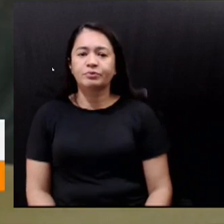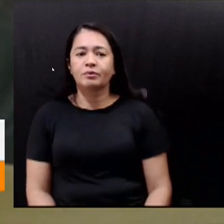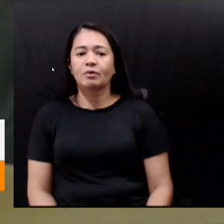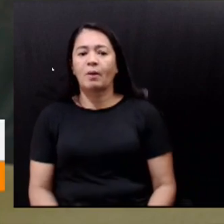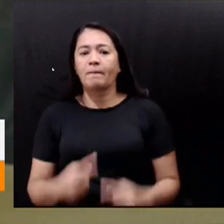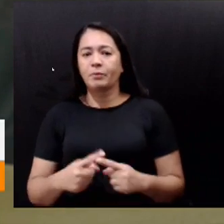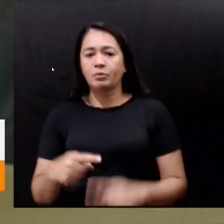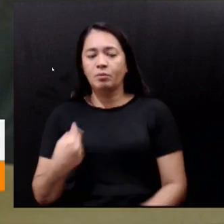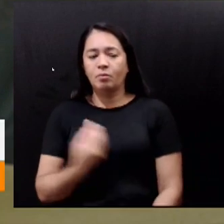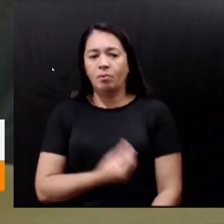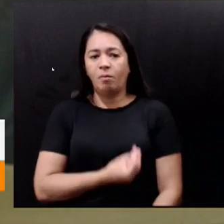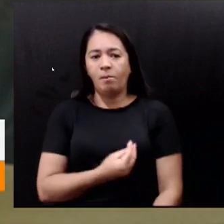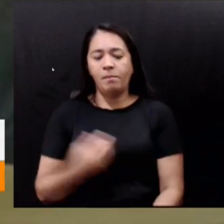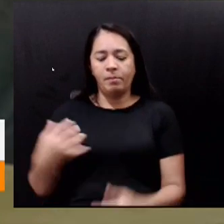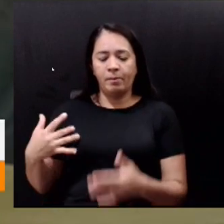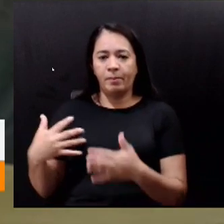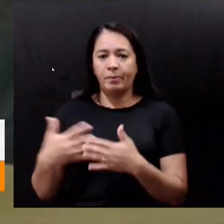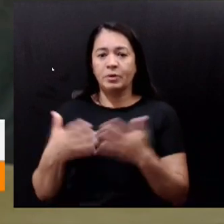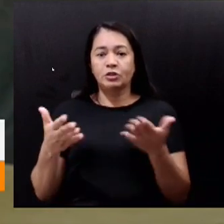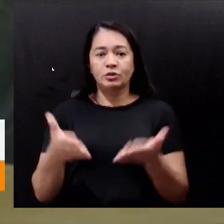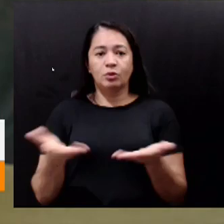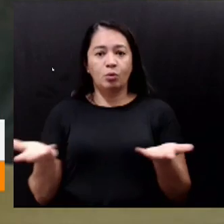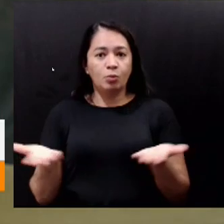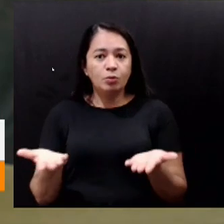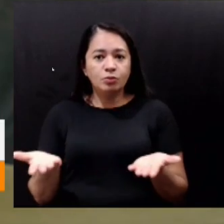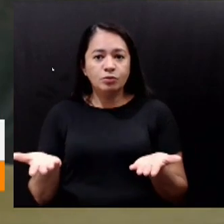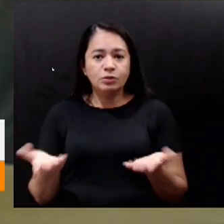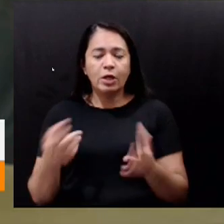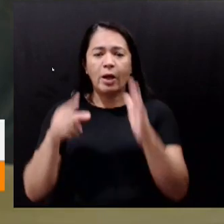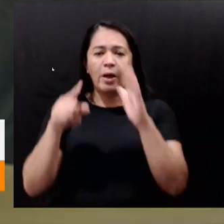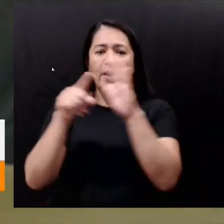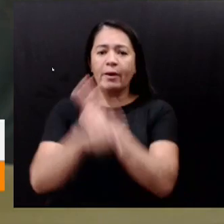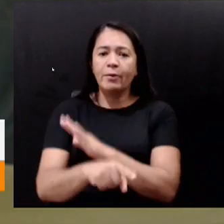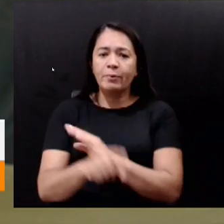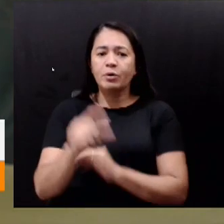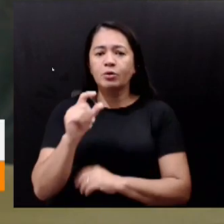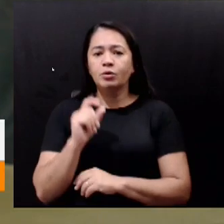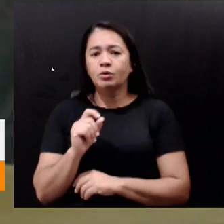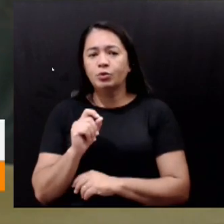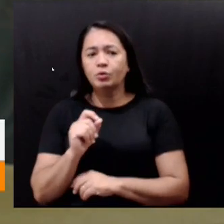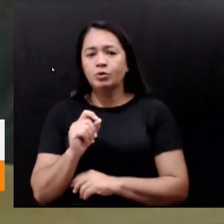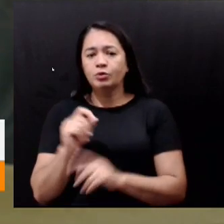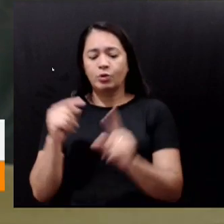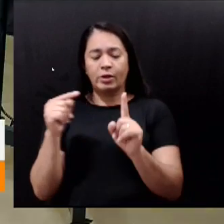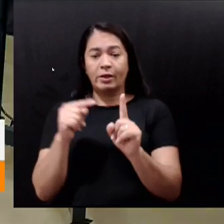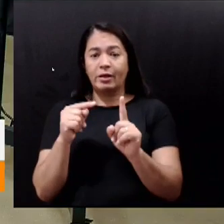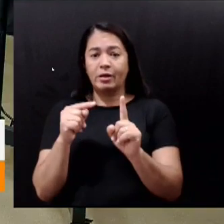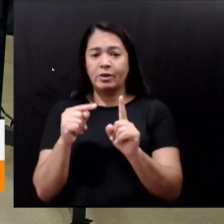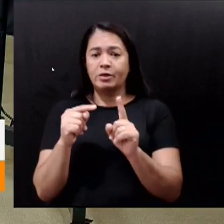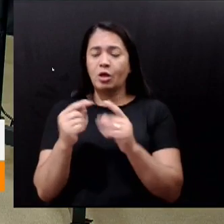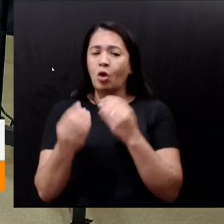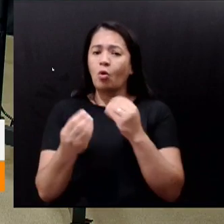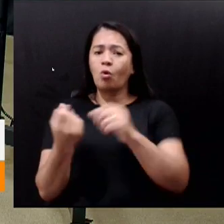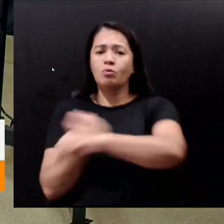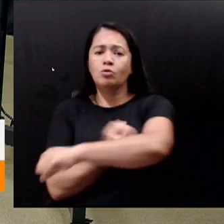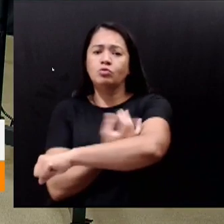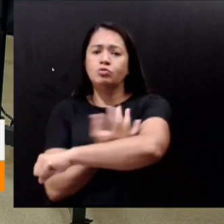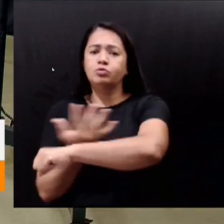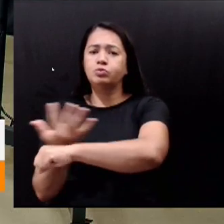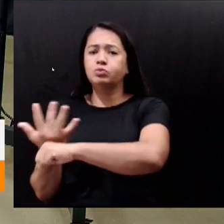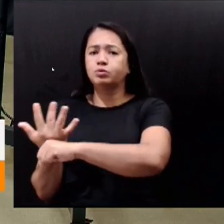situação que estamos vivendo hoje. E eu pergunto para o Fagner, que é nosso sociólogo, a urbanização, né? A forma de